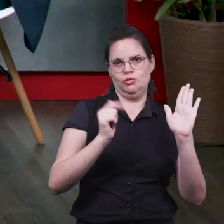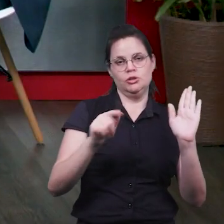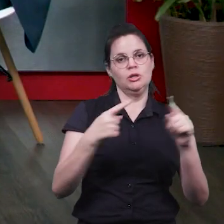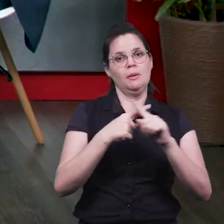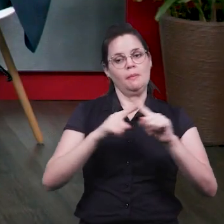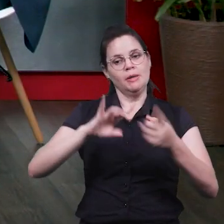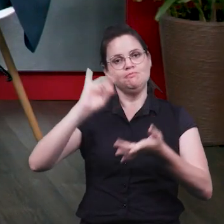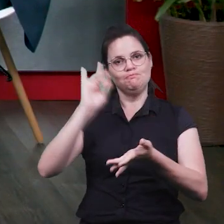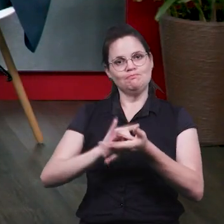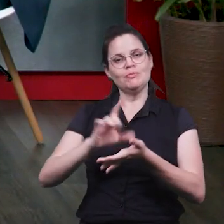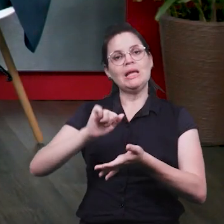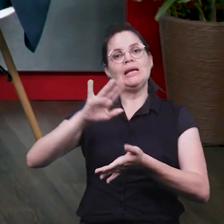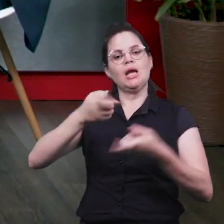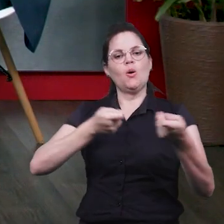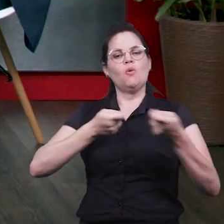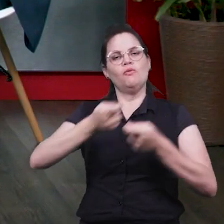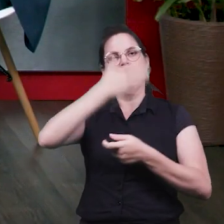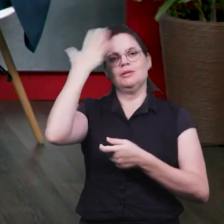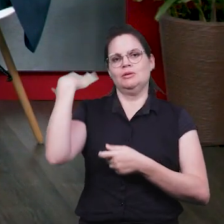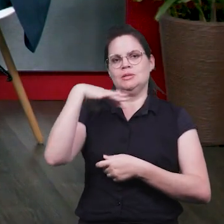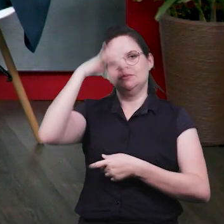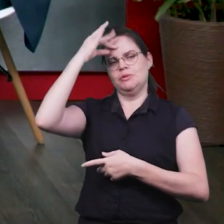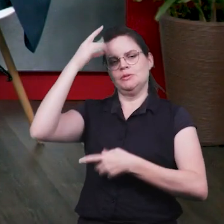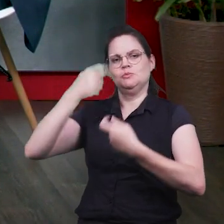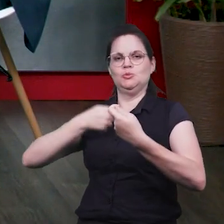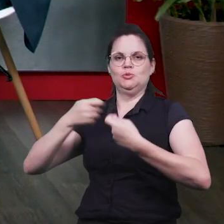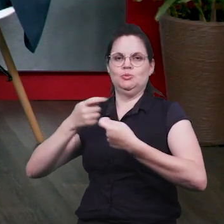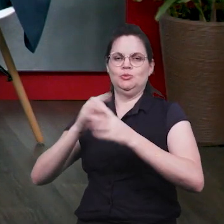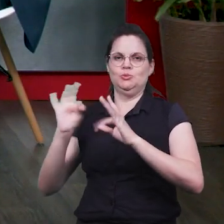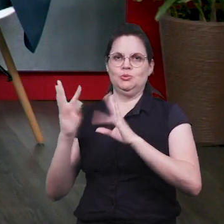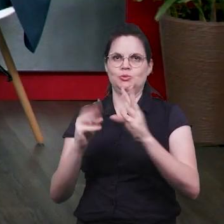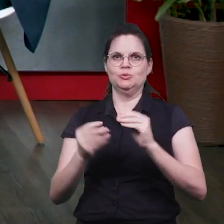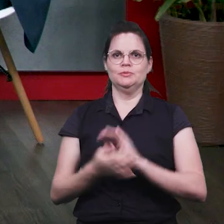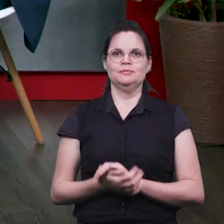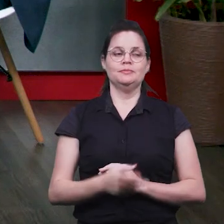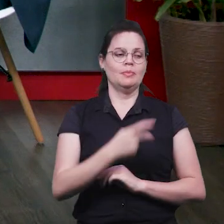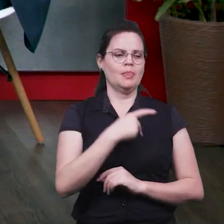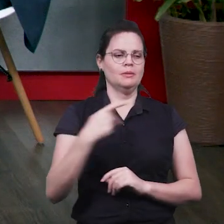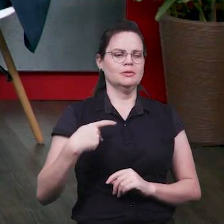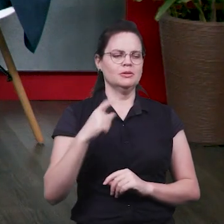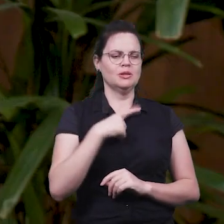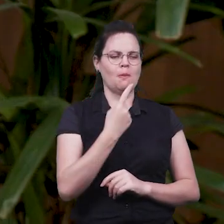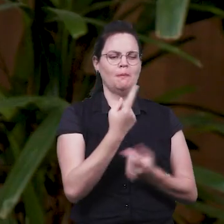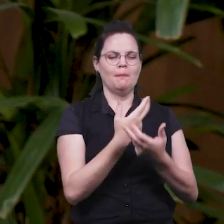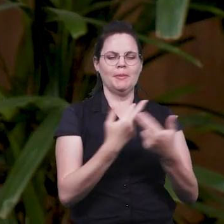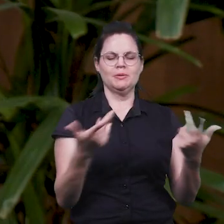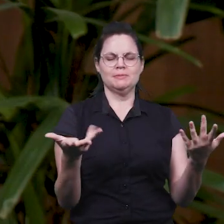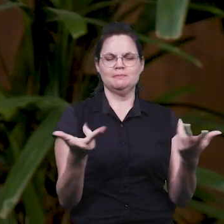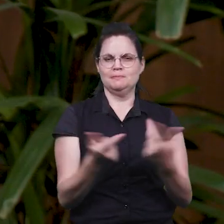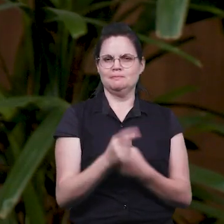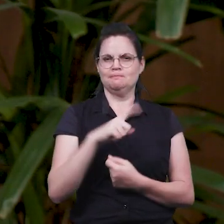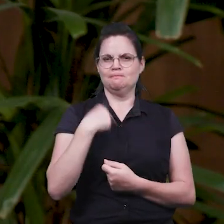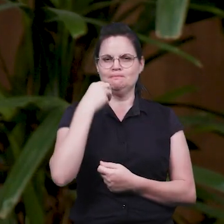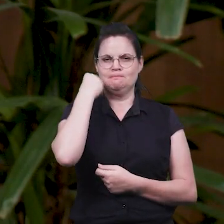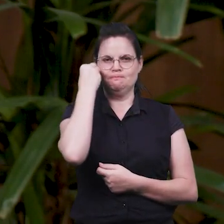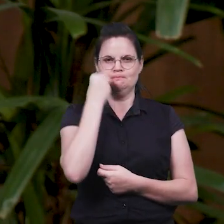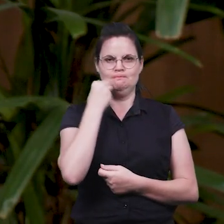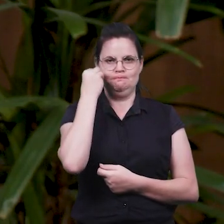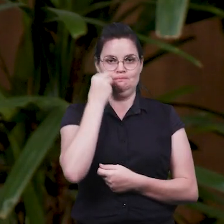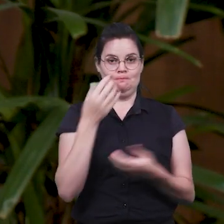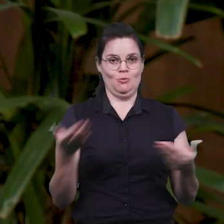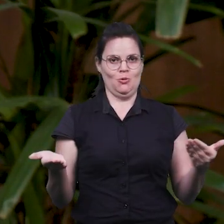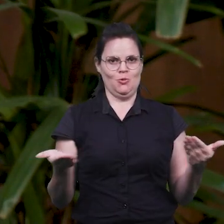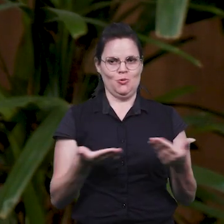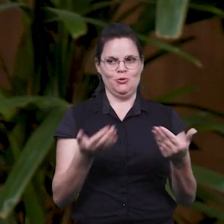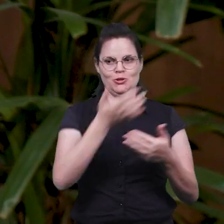Carlos, é algo assim, glorioso o que nós temos vivido neste comando